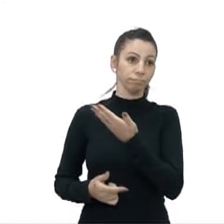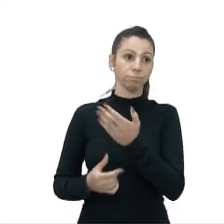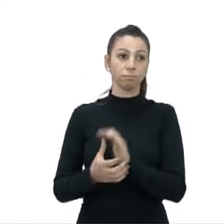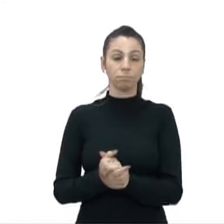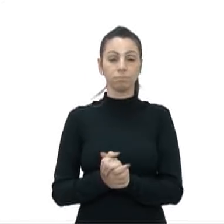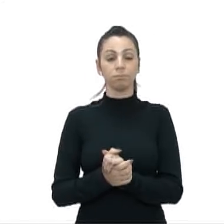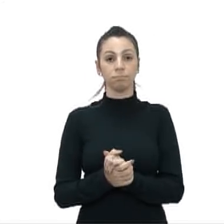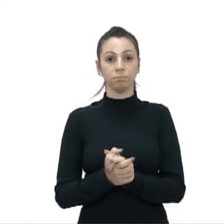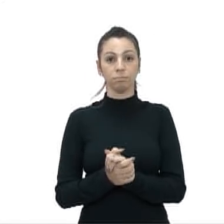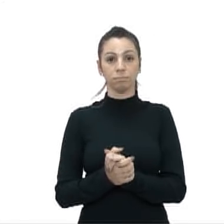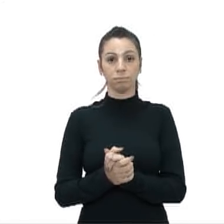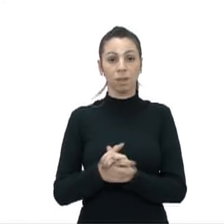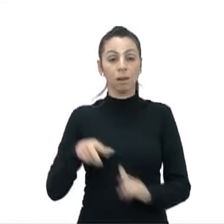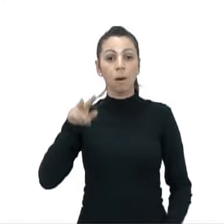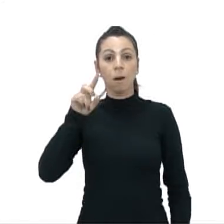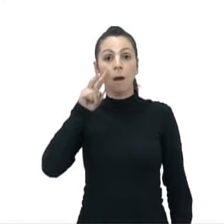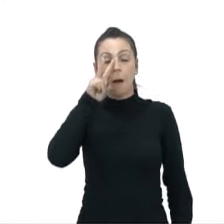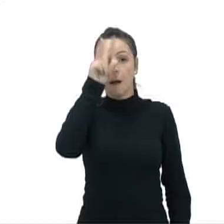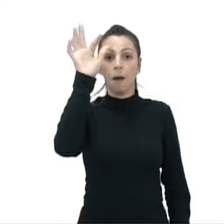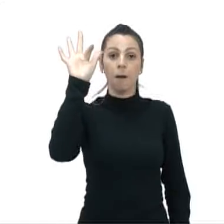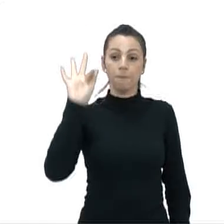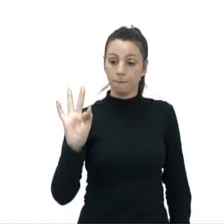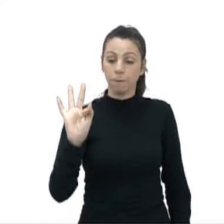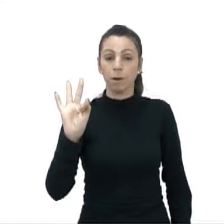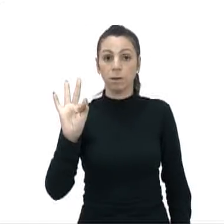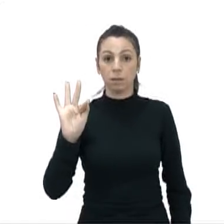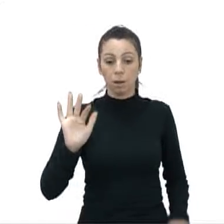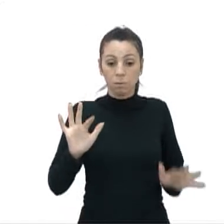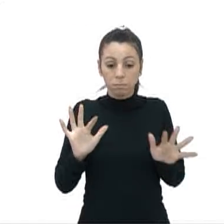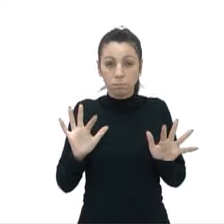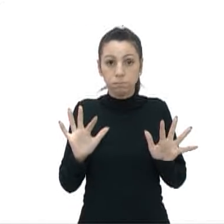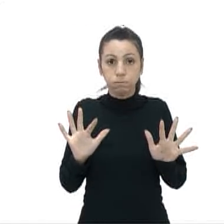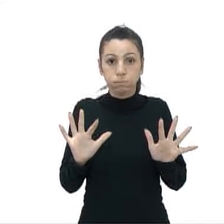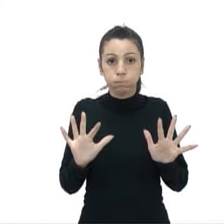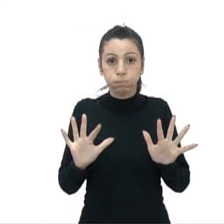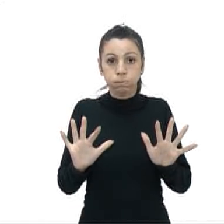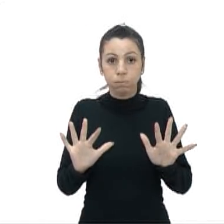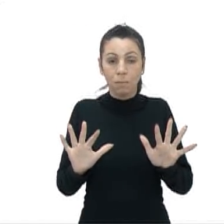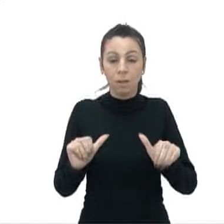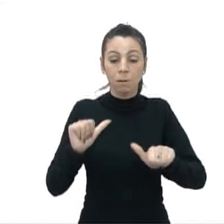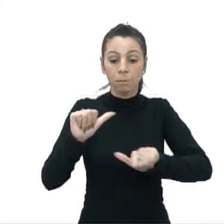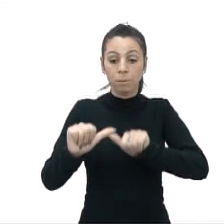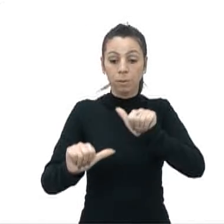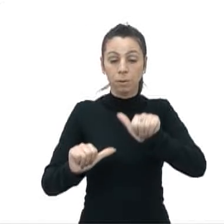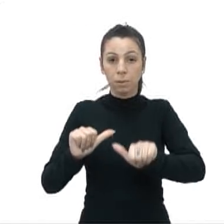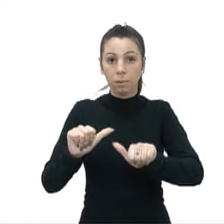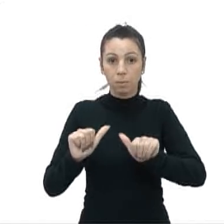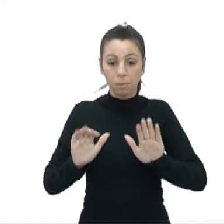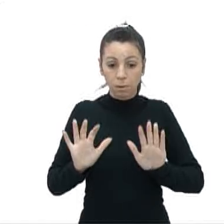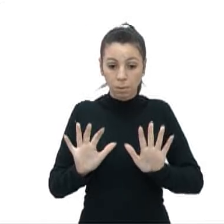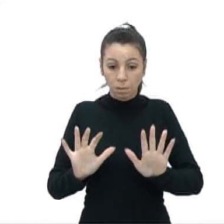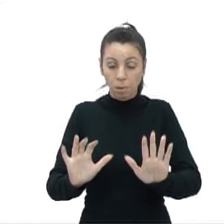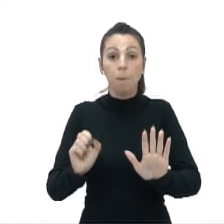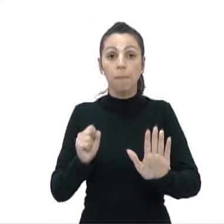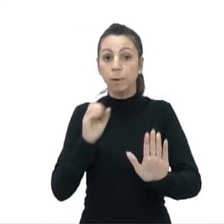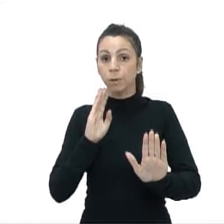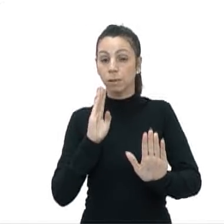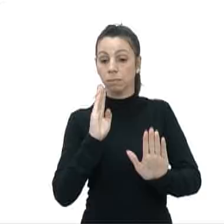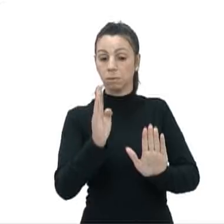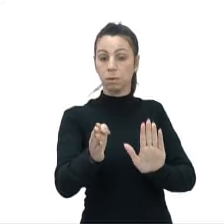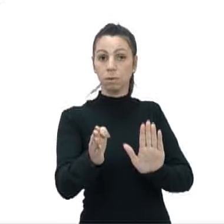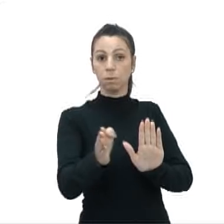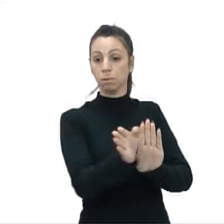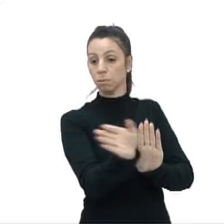com isso a mudança na quantidade de movimento pode ser na direção e